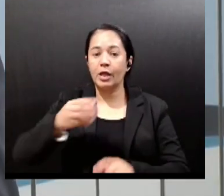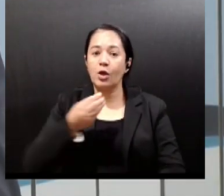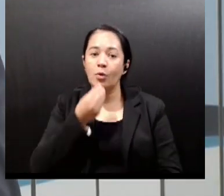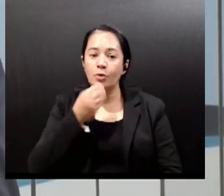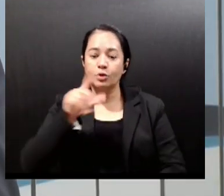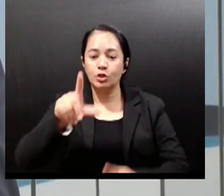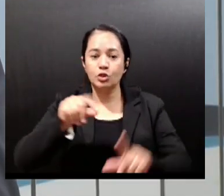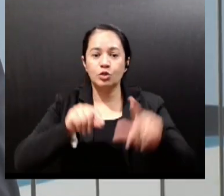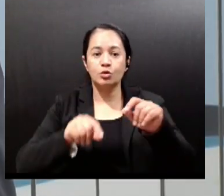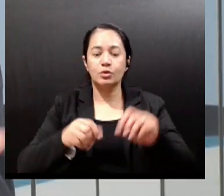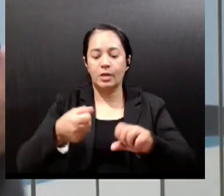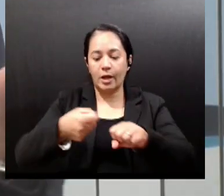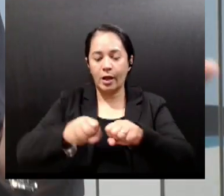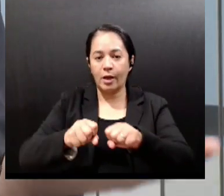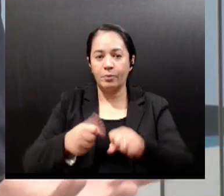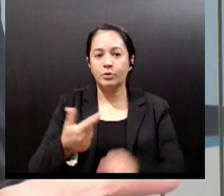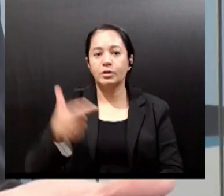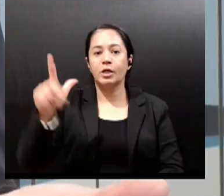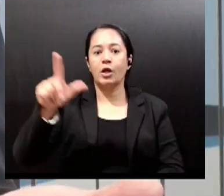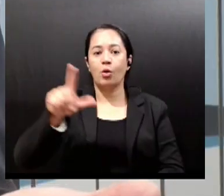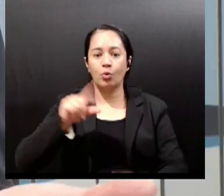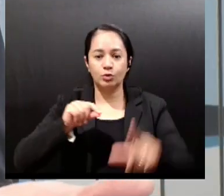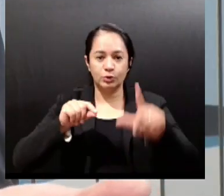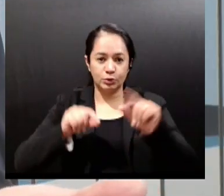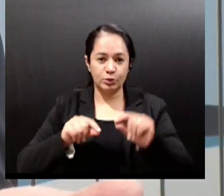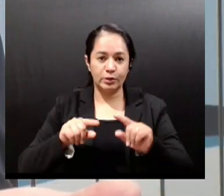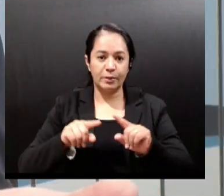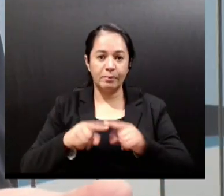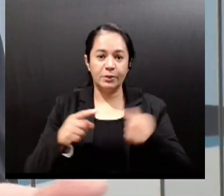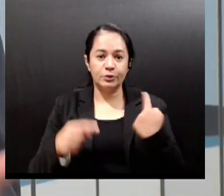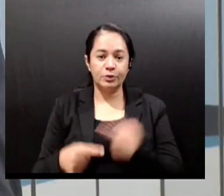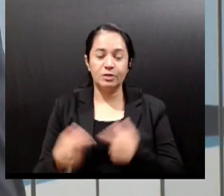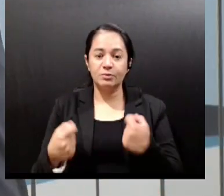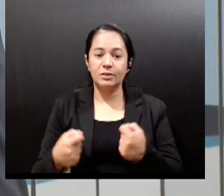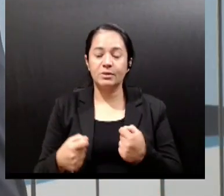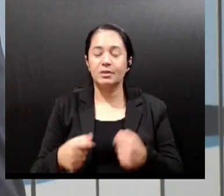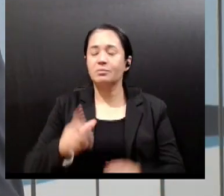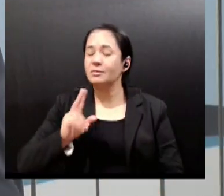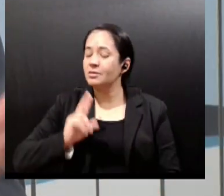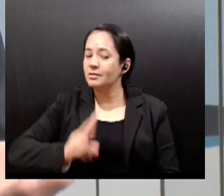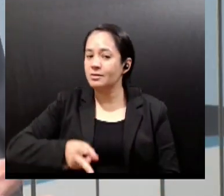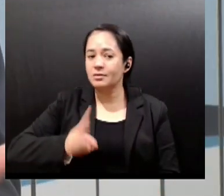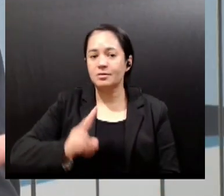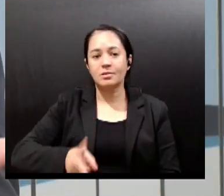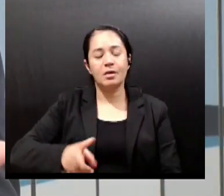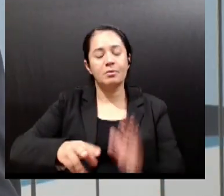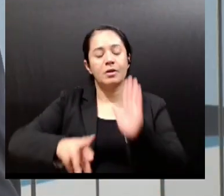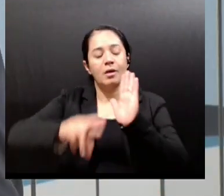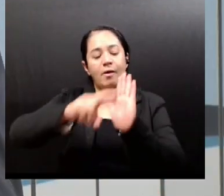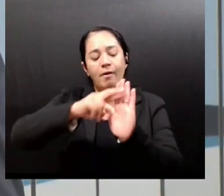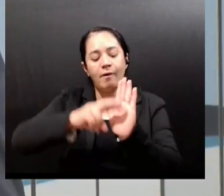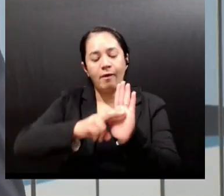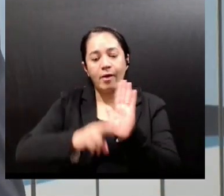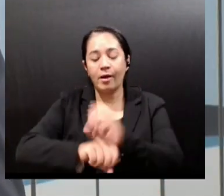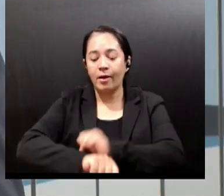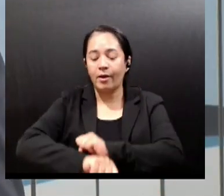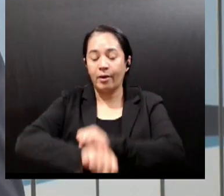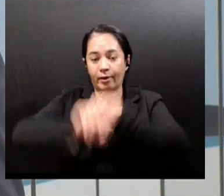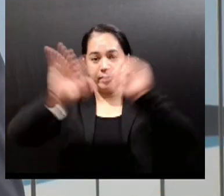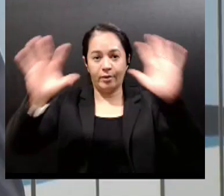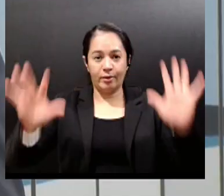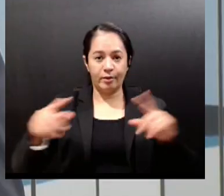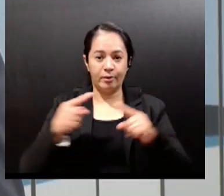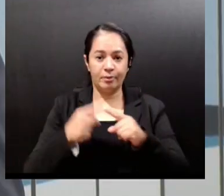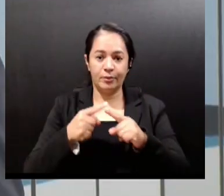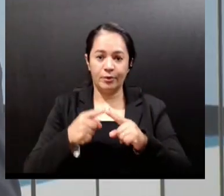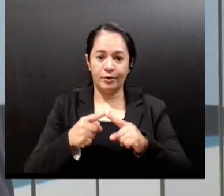uma opção, só que nós precisamos sempre ter uma regulamentação, as regras precisam ser muito bem claras, porque isso fica